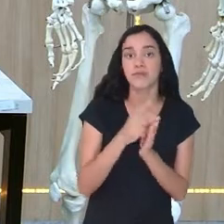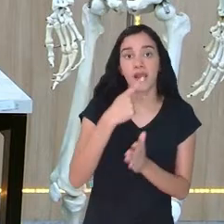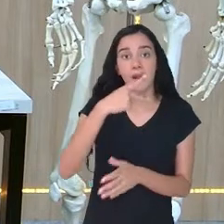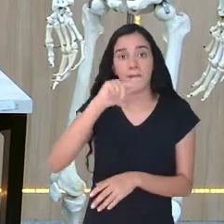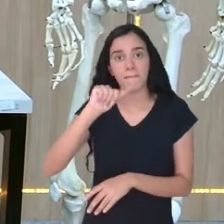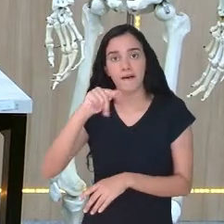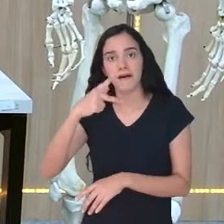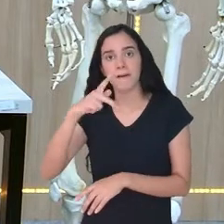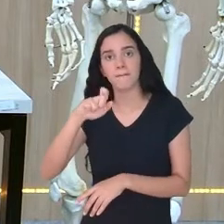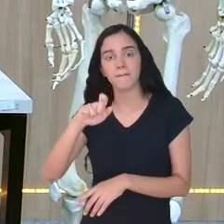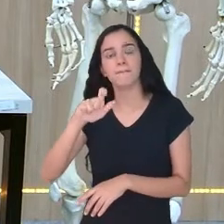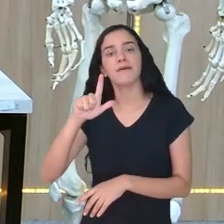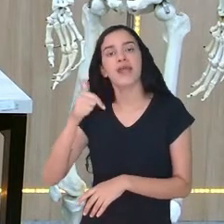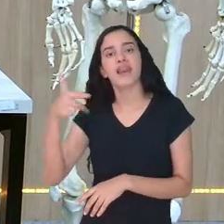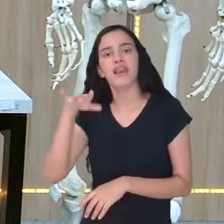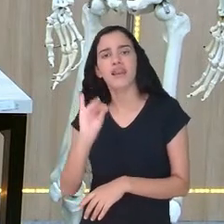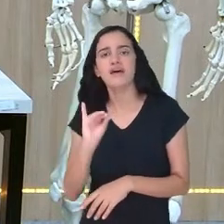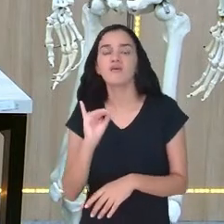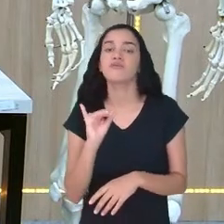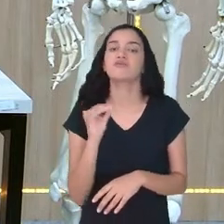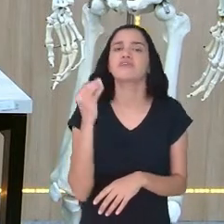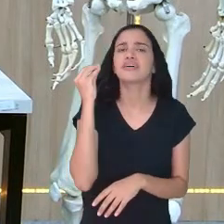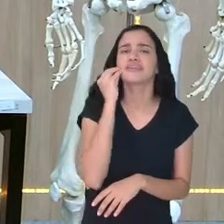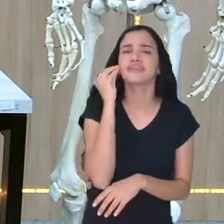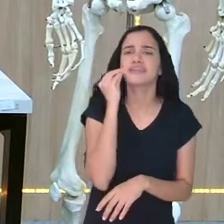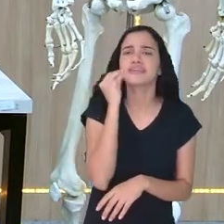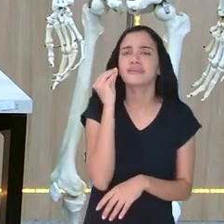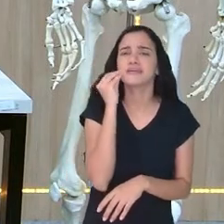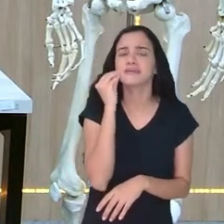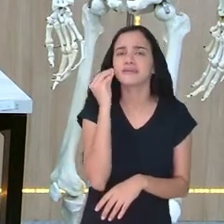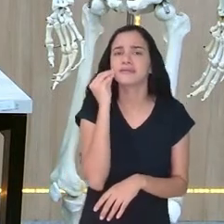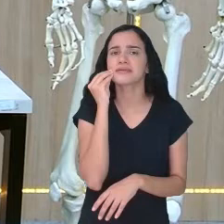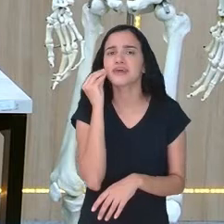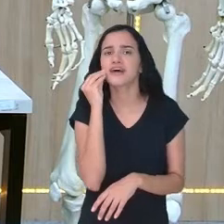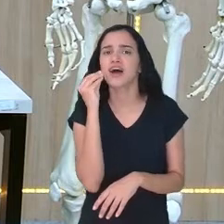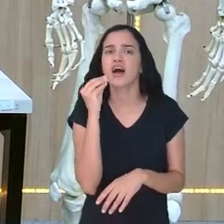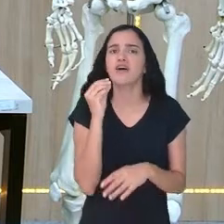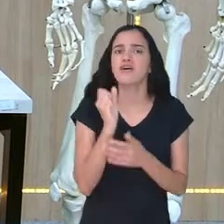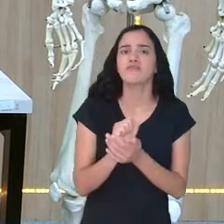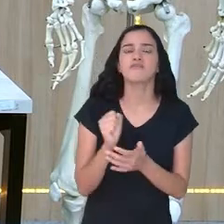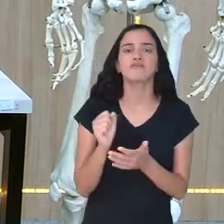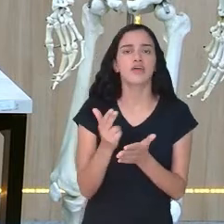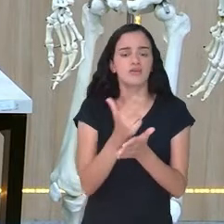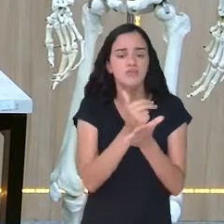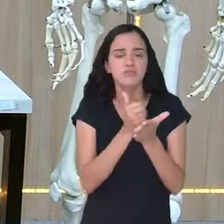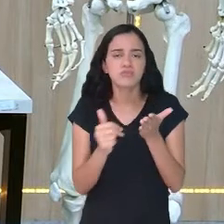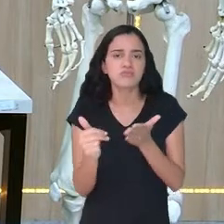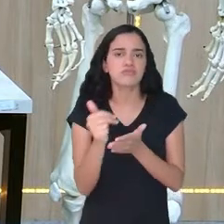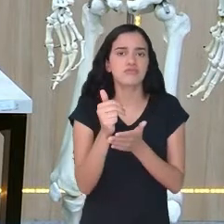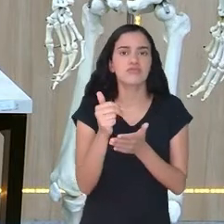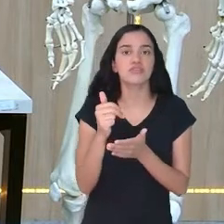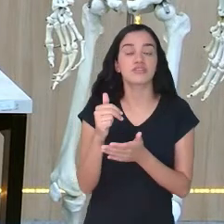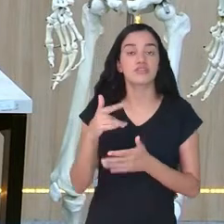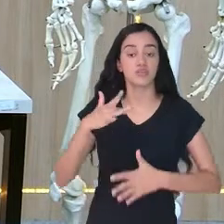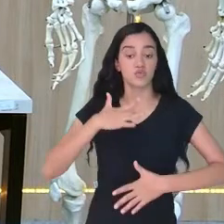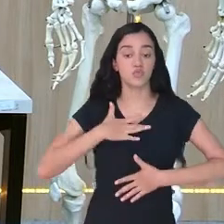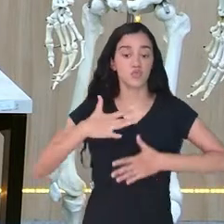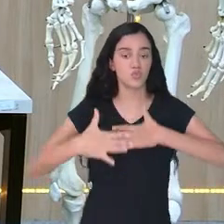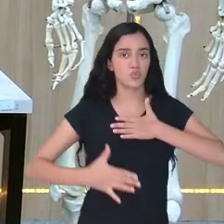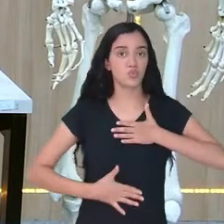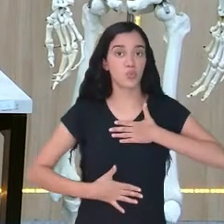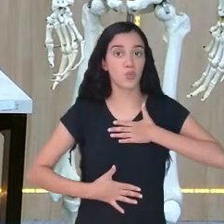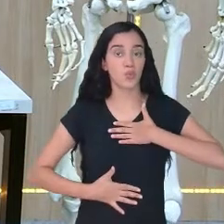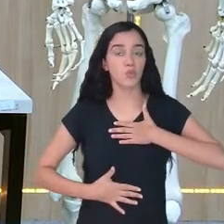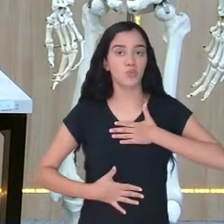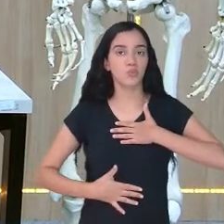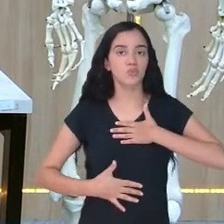e você vai tentar montar um modelo anatômico. Como assim, professor, um modelo anatômico? Você vai tentar fazer uma